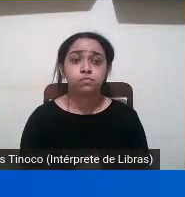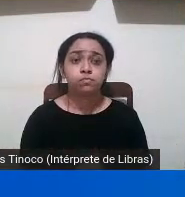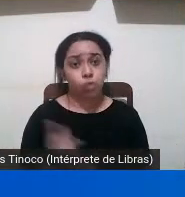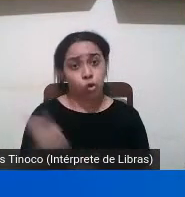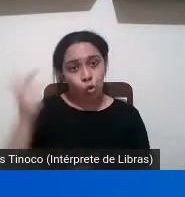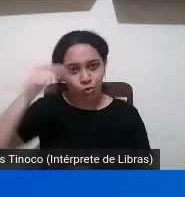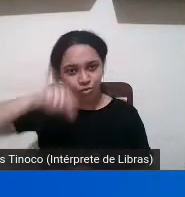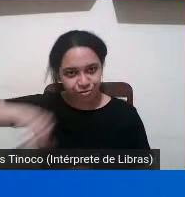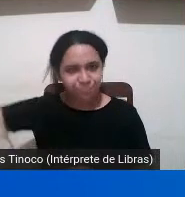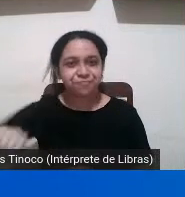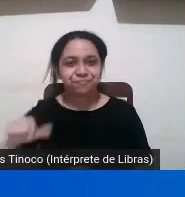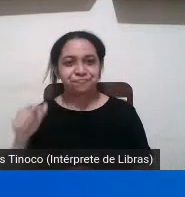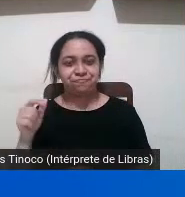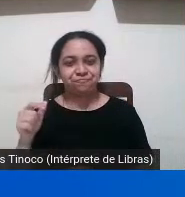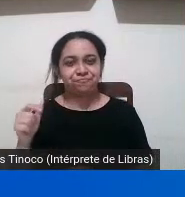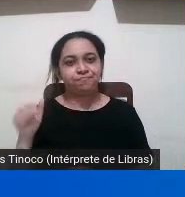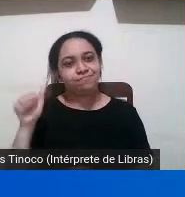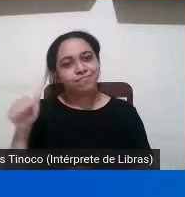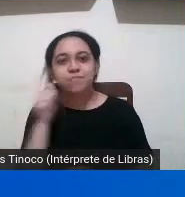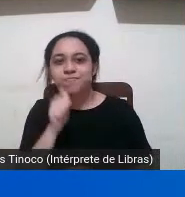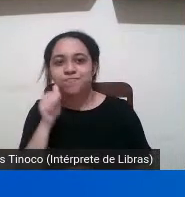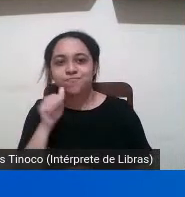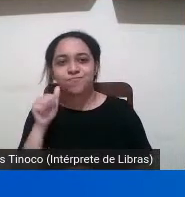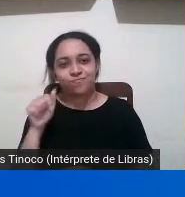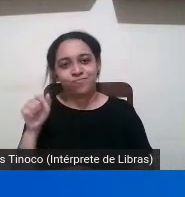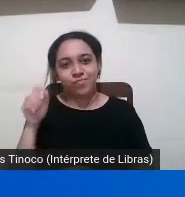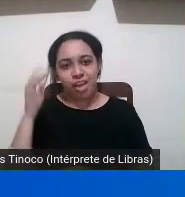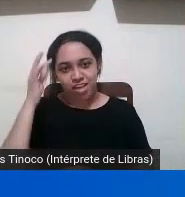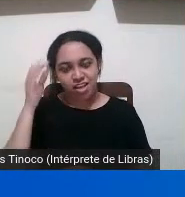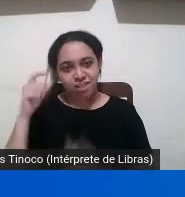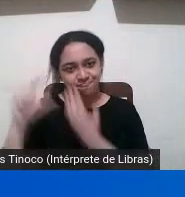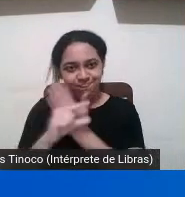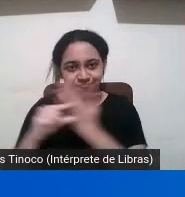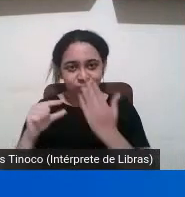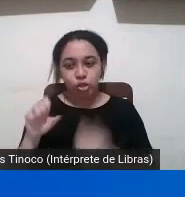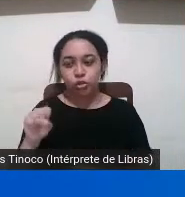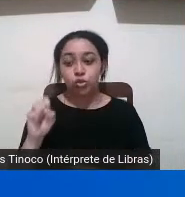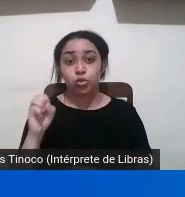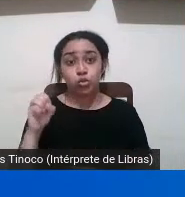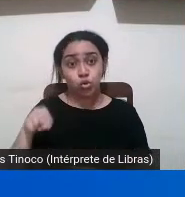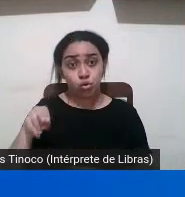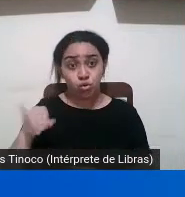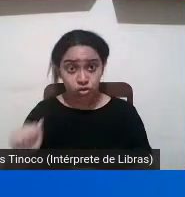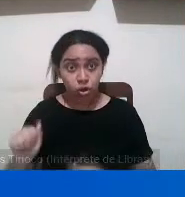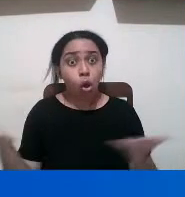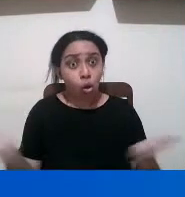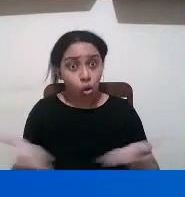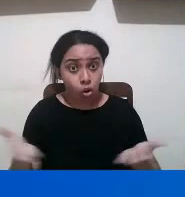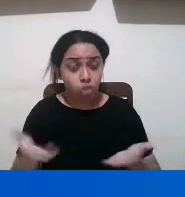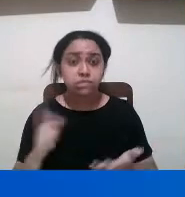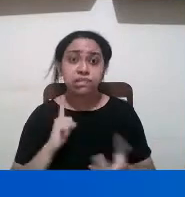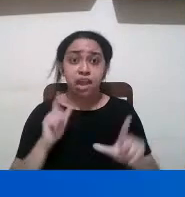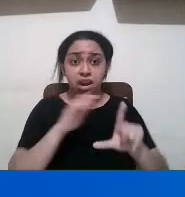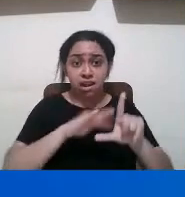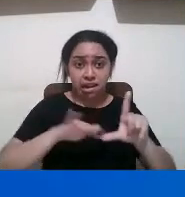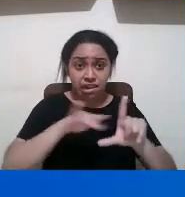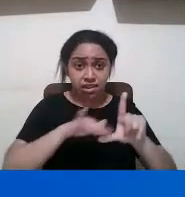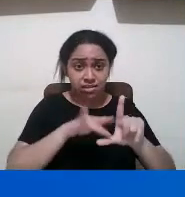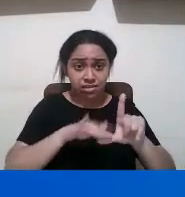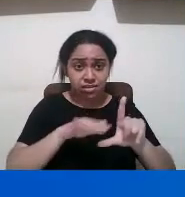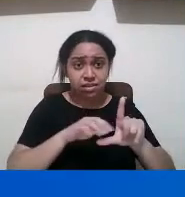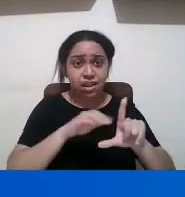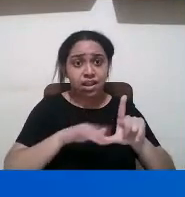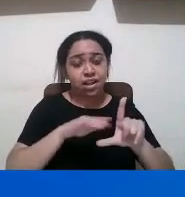da Sony a gente percebe que hoje se constrói letramentos convergentes para a